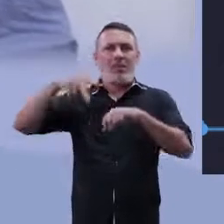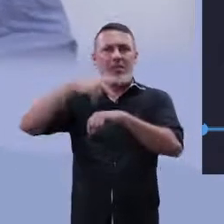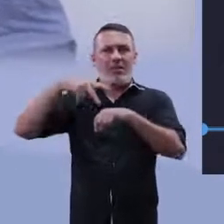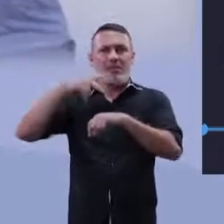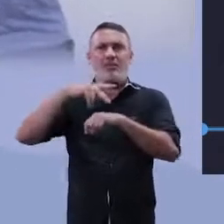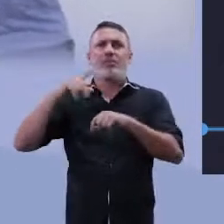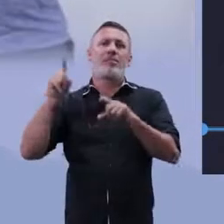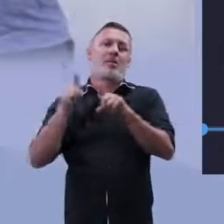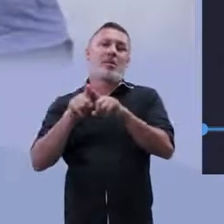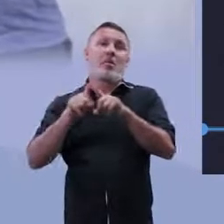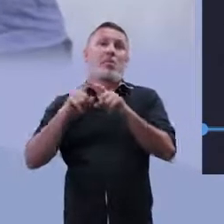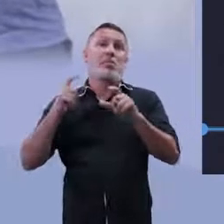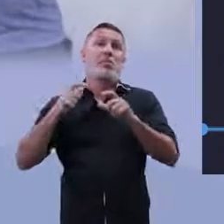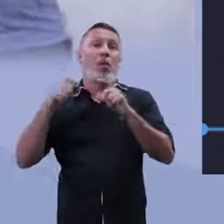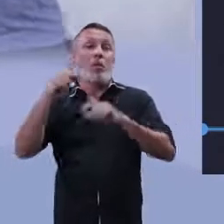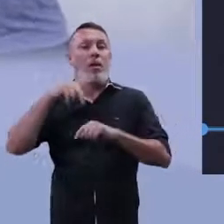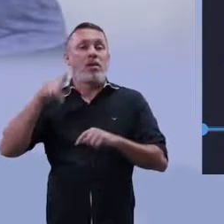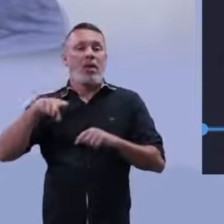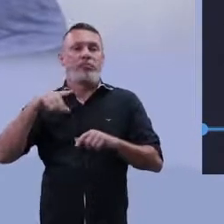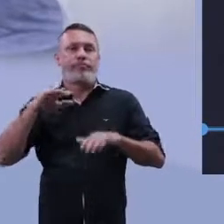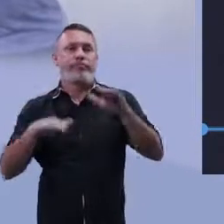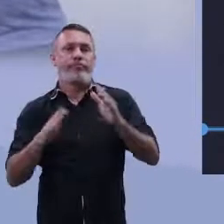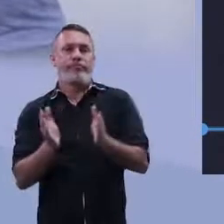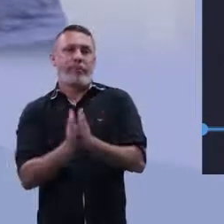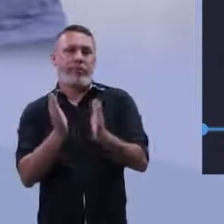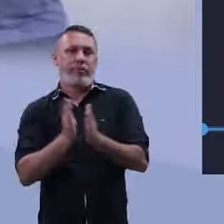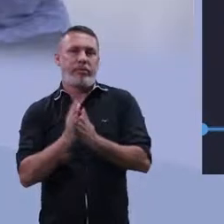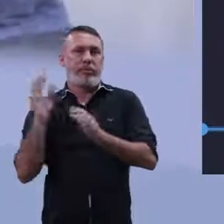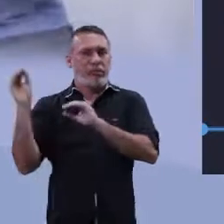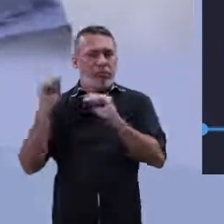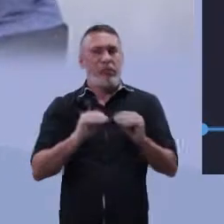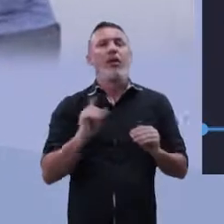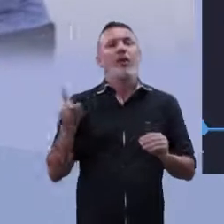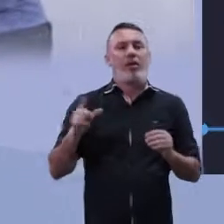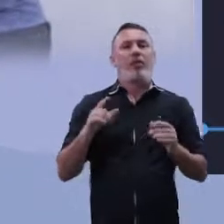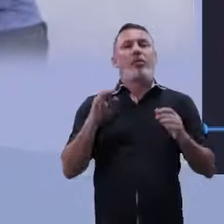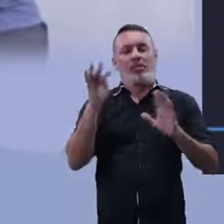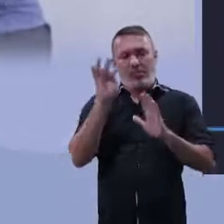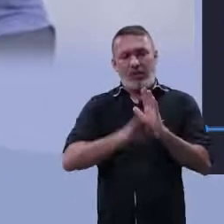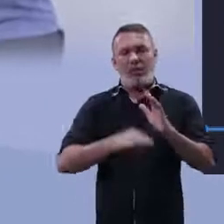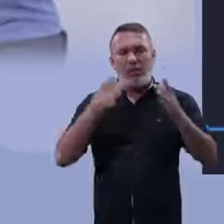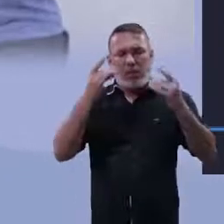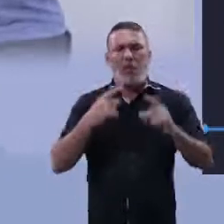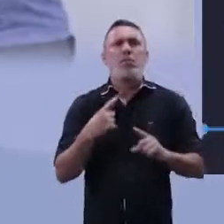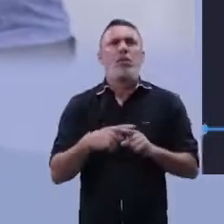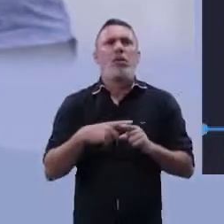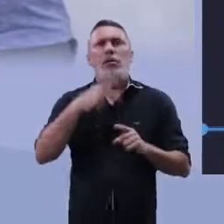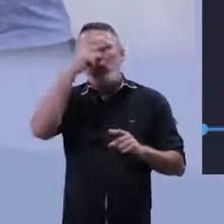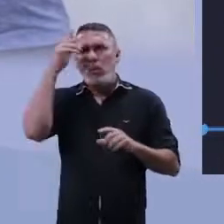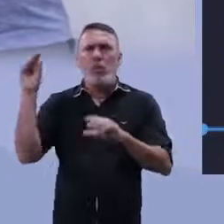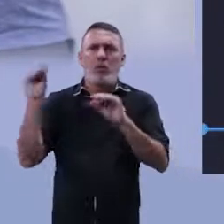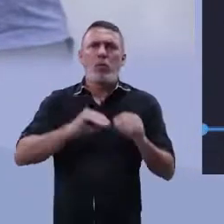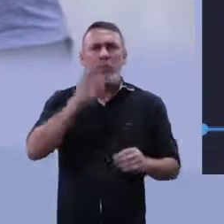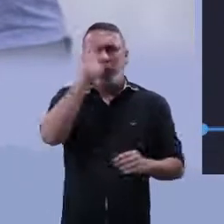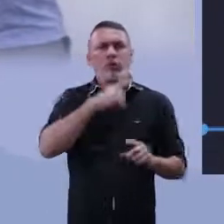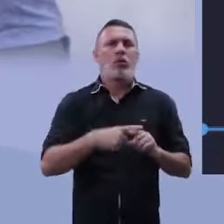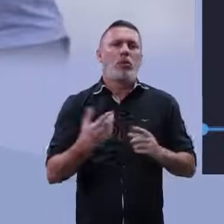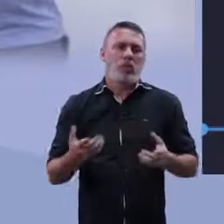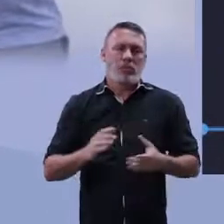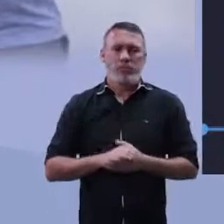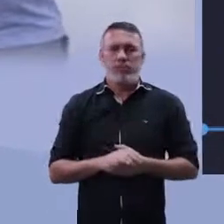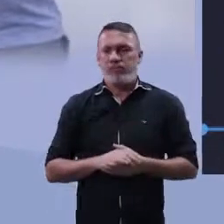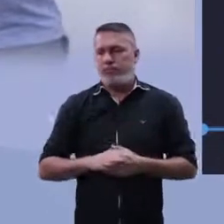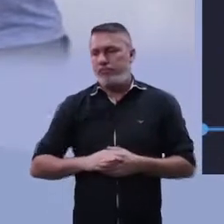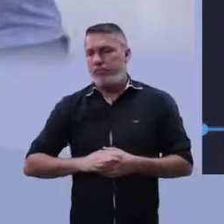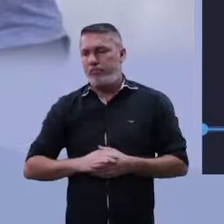com indivíduos de países subdesenvolvidos, né? Ele vai tratar sobre esses aspectos. Por que as pessoas estão vindo para cá? Eu